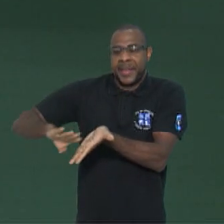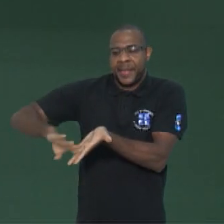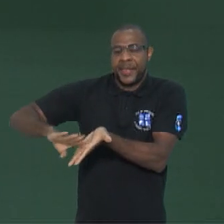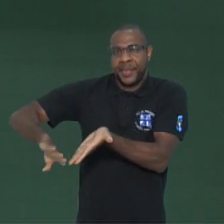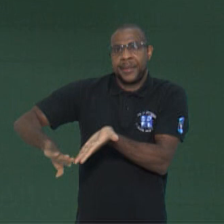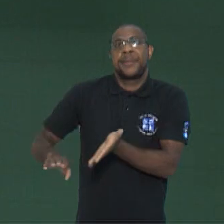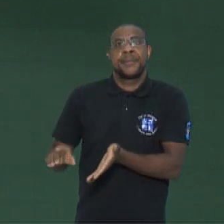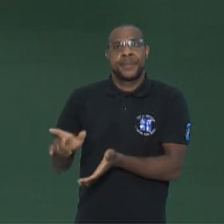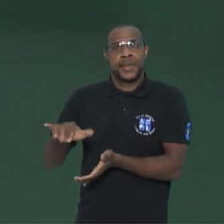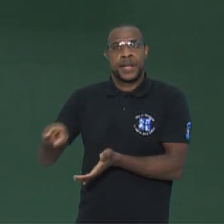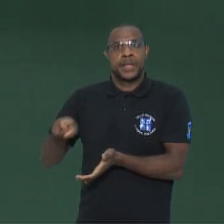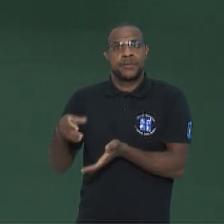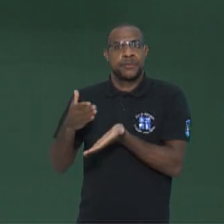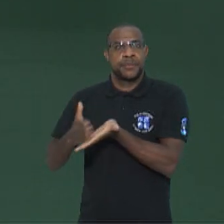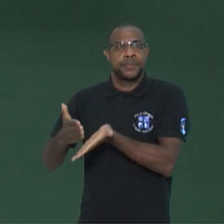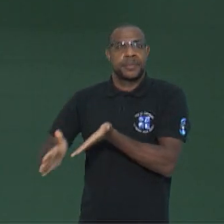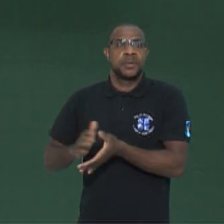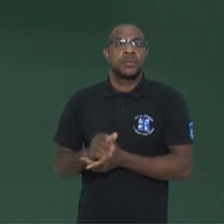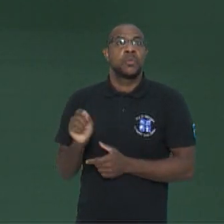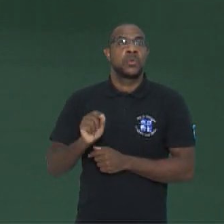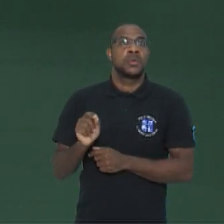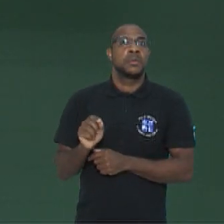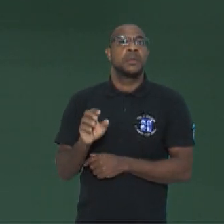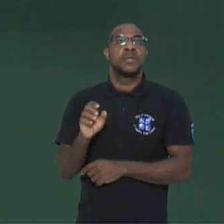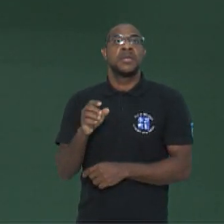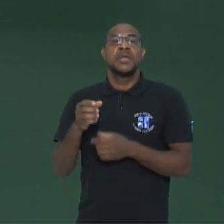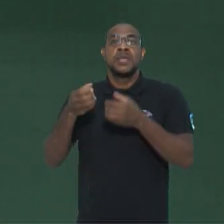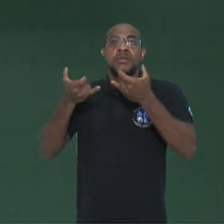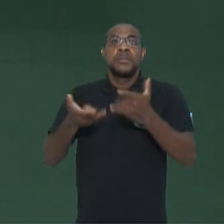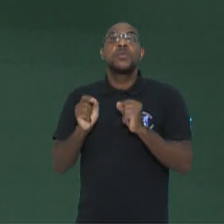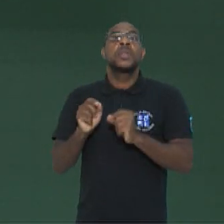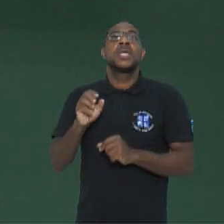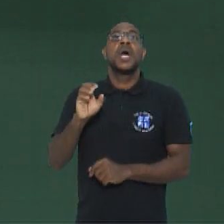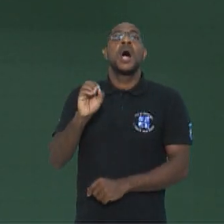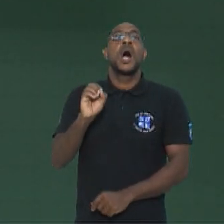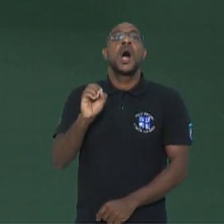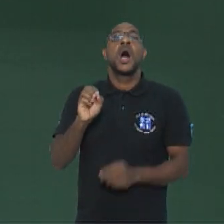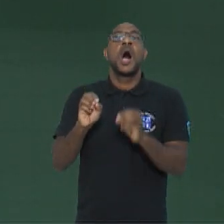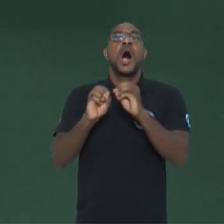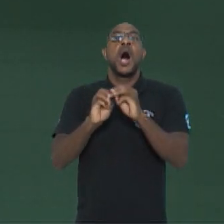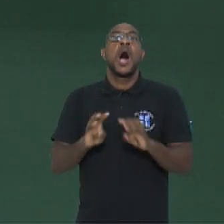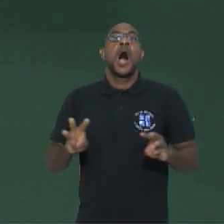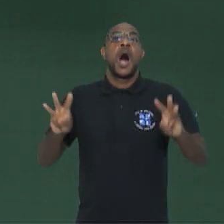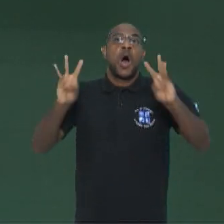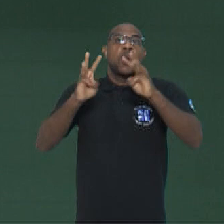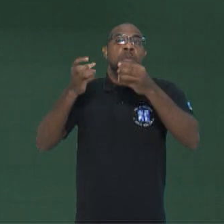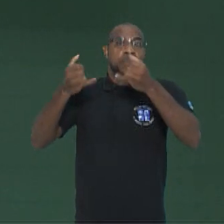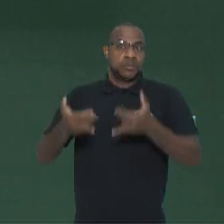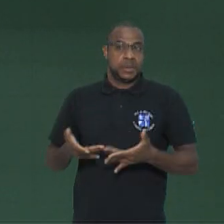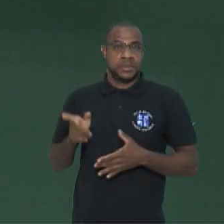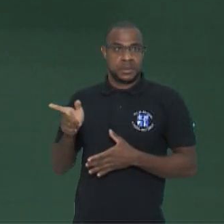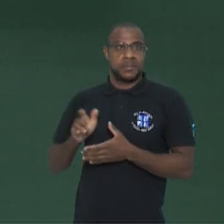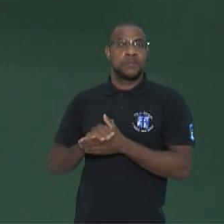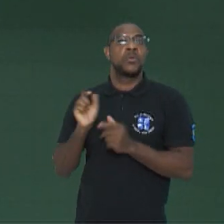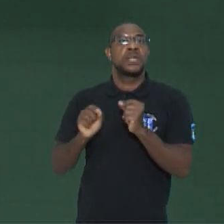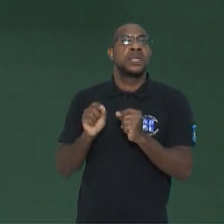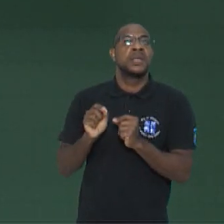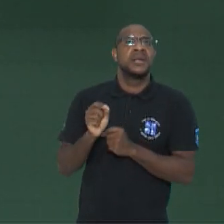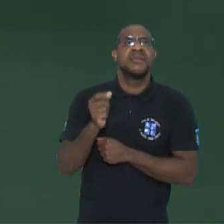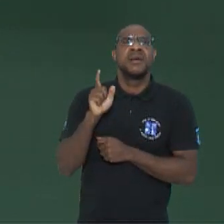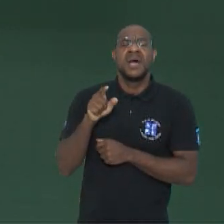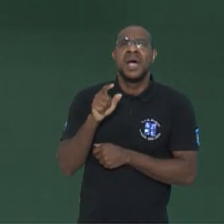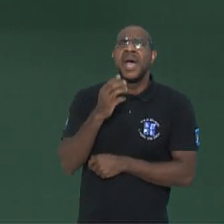texto maior, né? Mas o que importa para nós é esse vai para o lixo. Se eu estou falando em